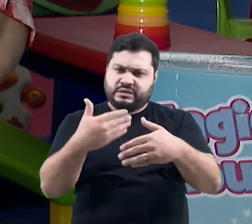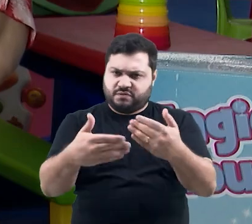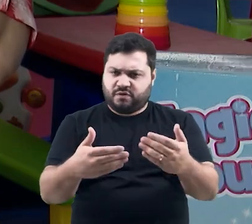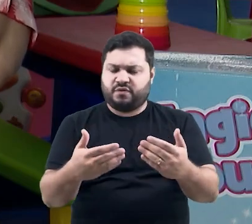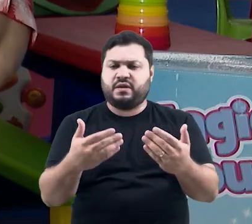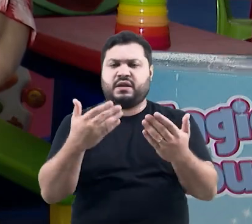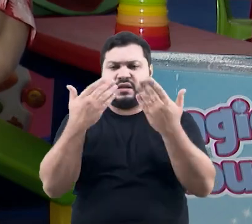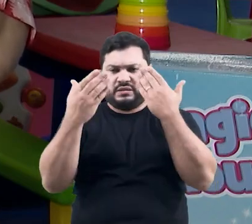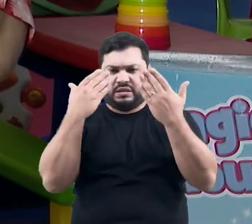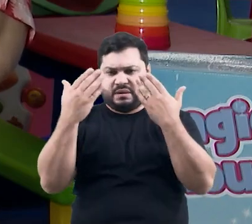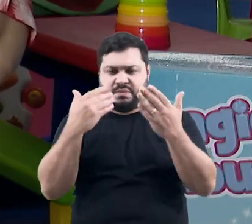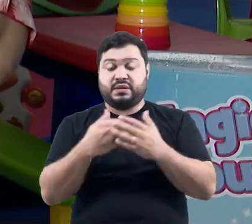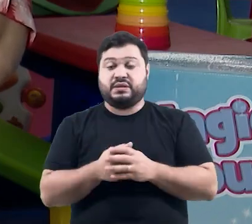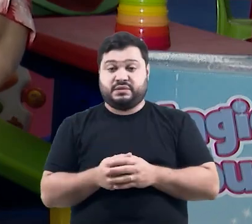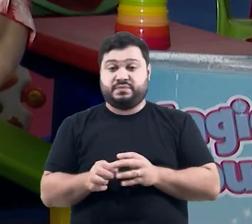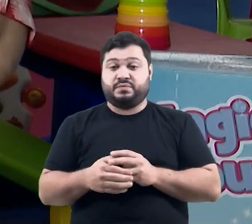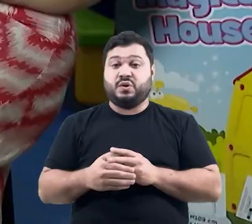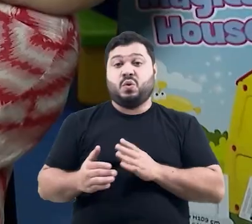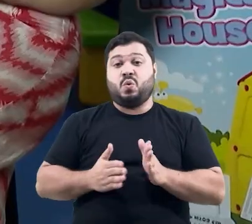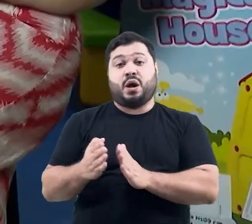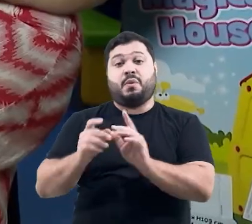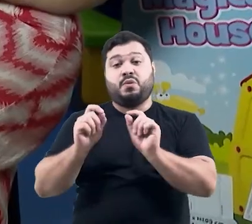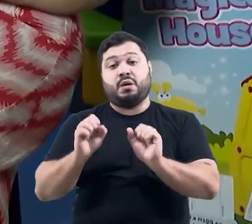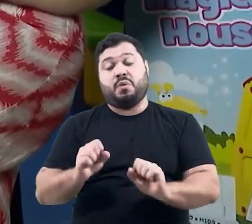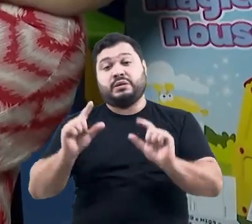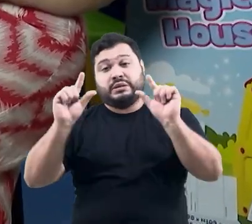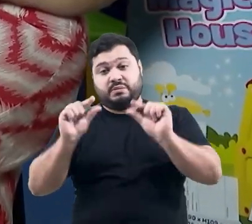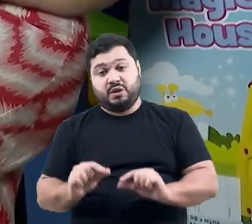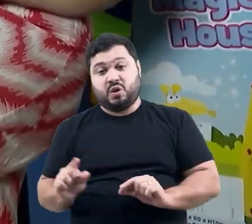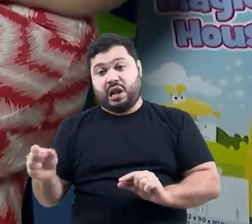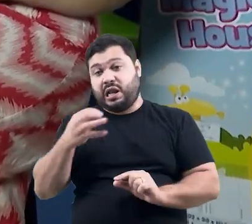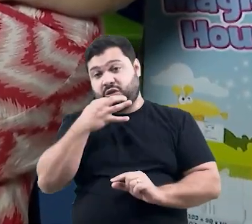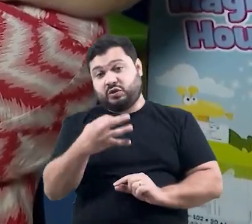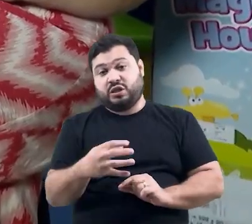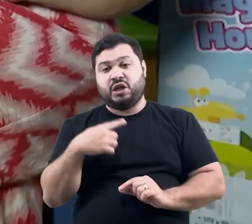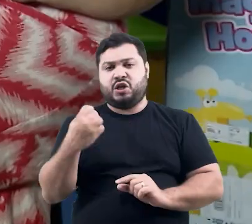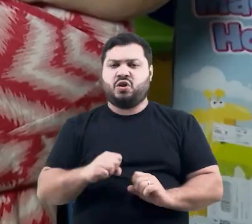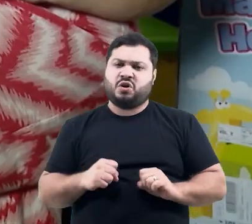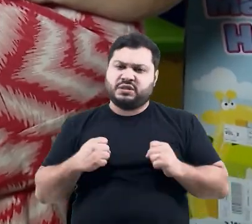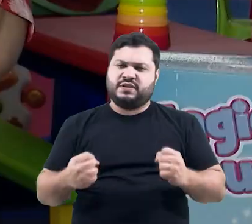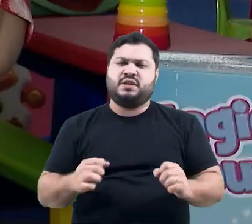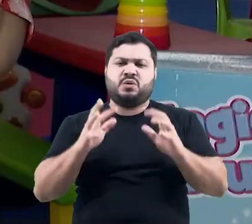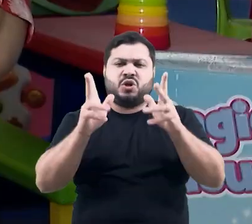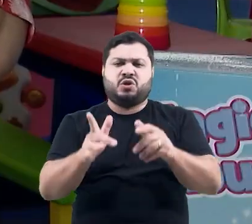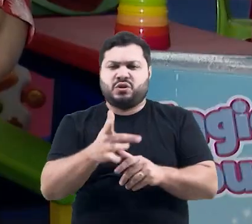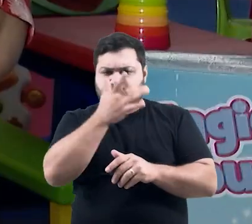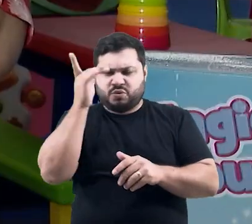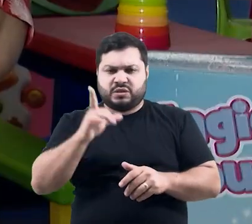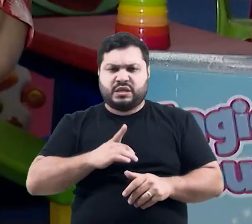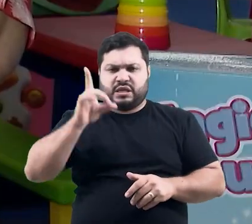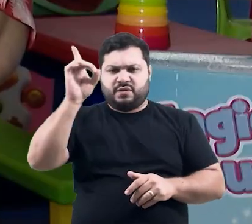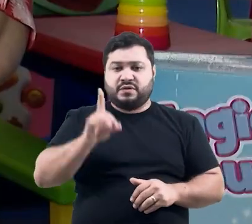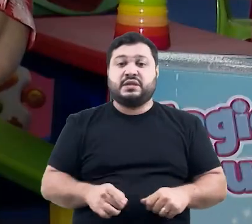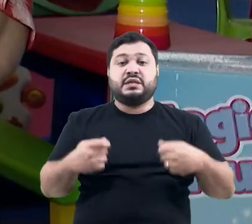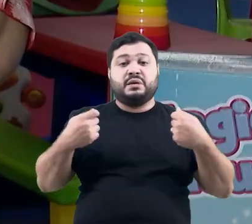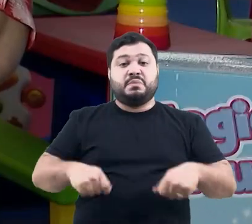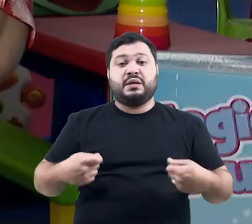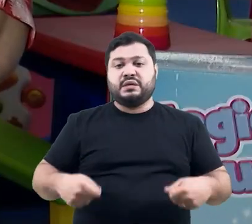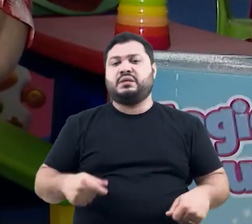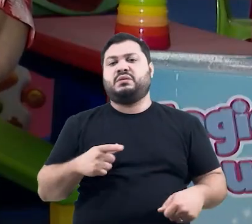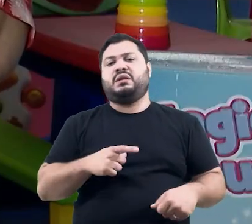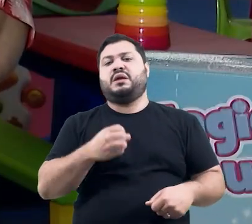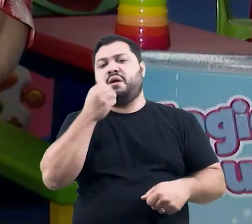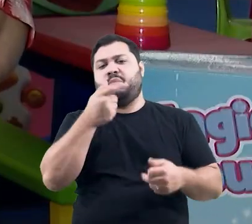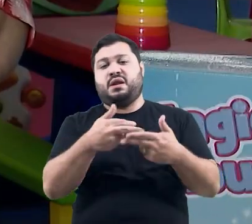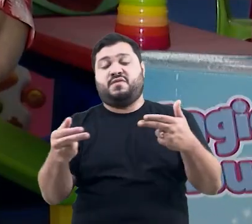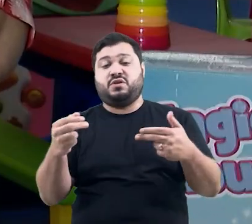essa pessoa vai desenvolver nas terapias. O caminho poderia ser menor, sugere. Nós defendemos que todas as pessoas com